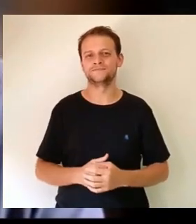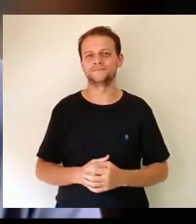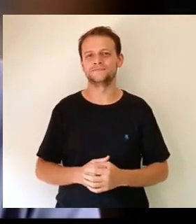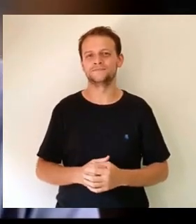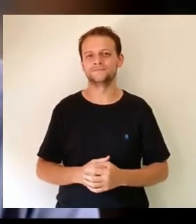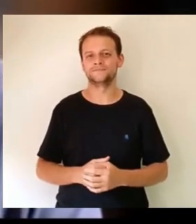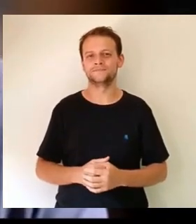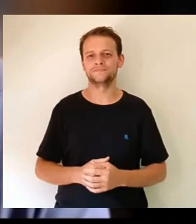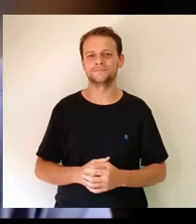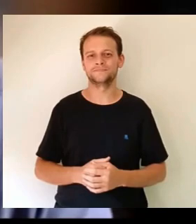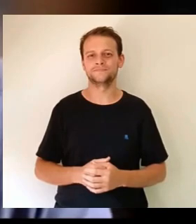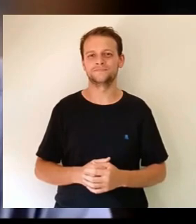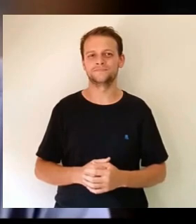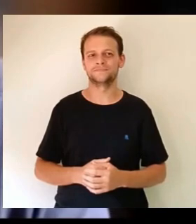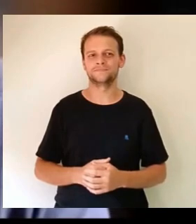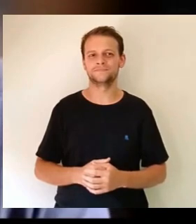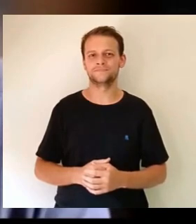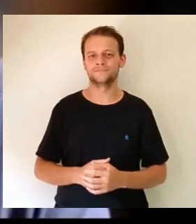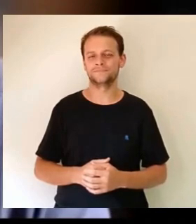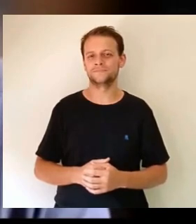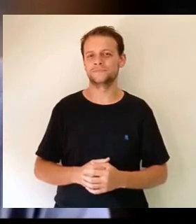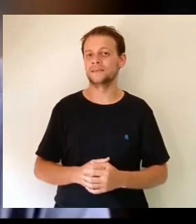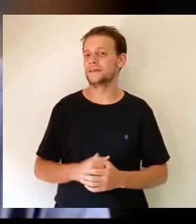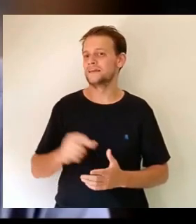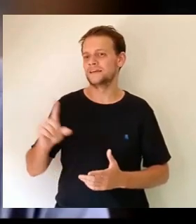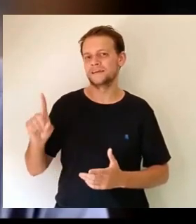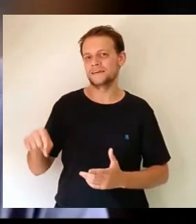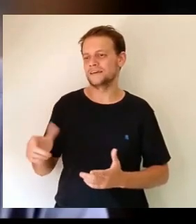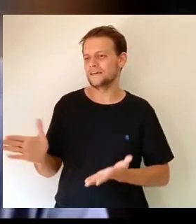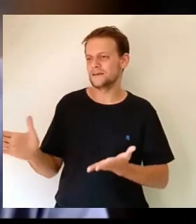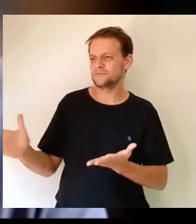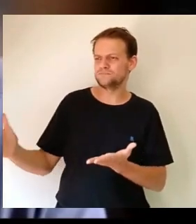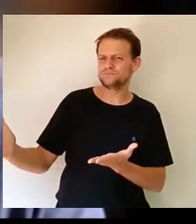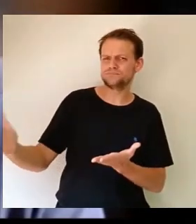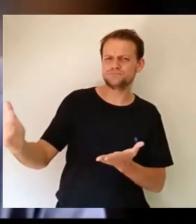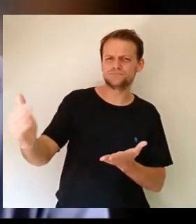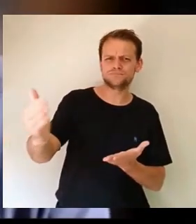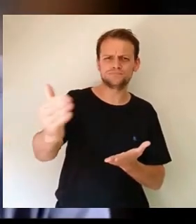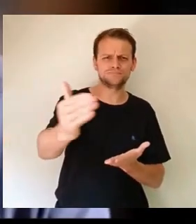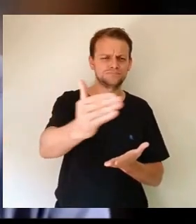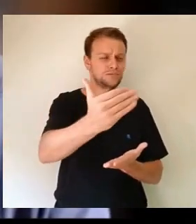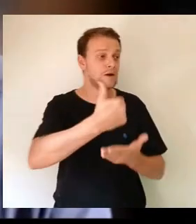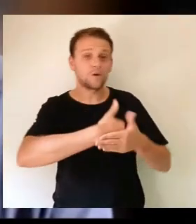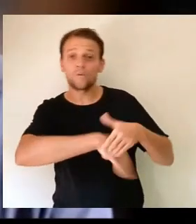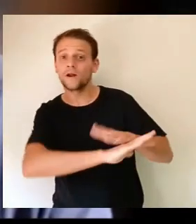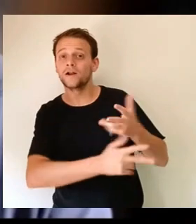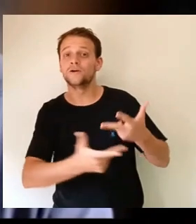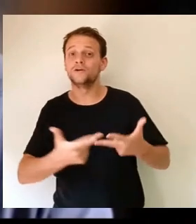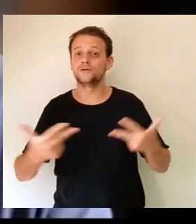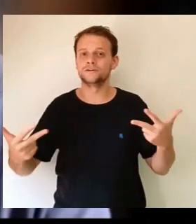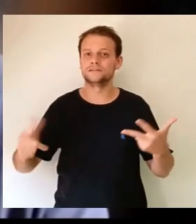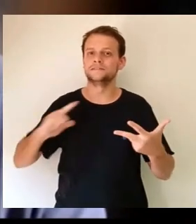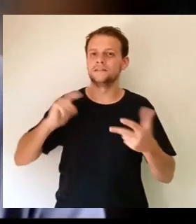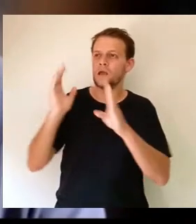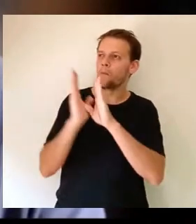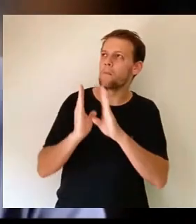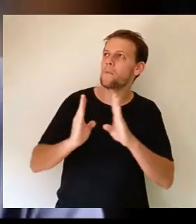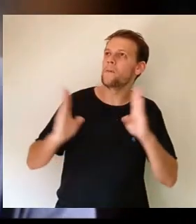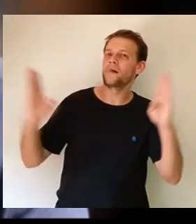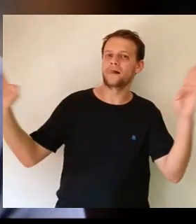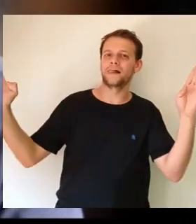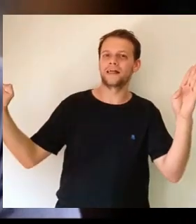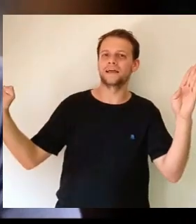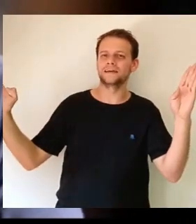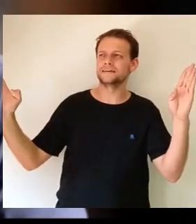no ramo, e ele aparentemente juntou coisas desses 60 anos, porque